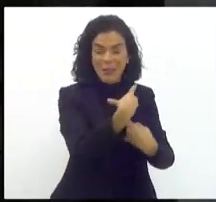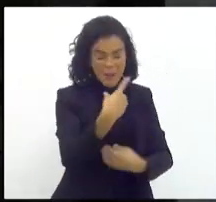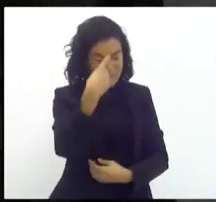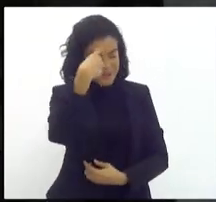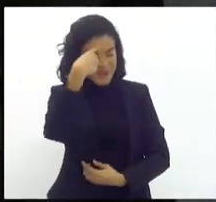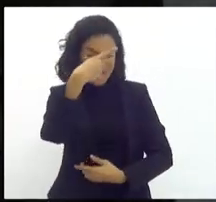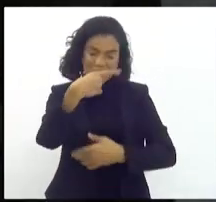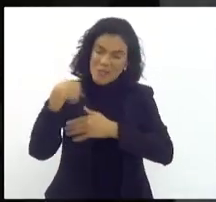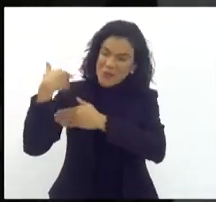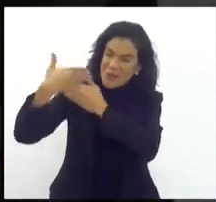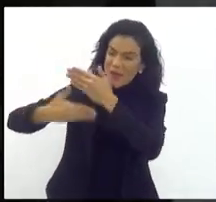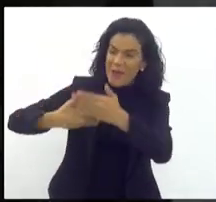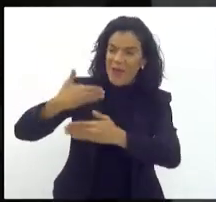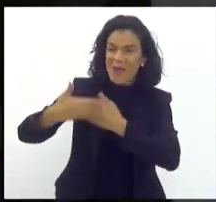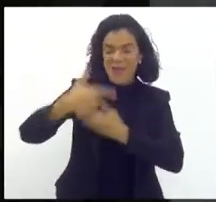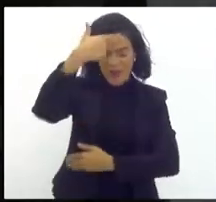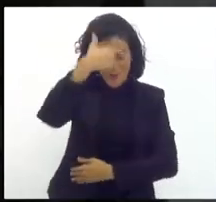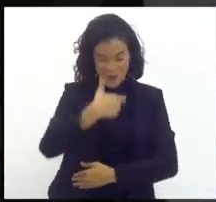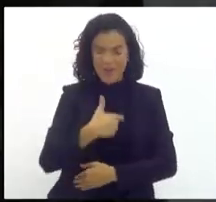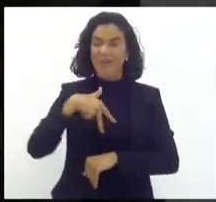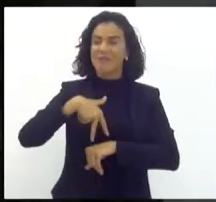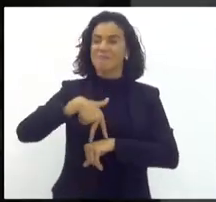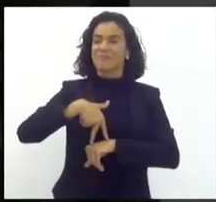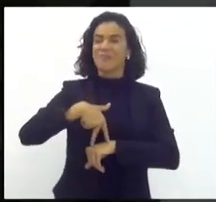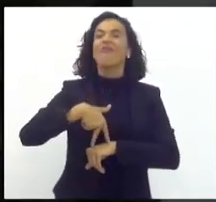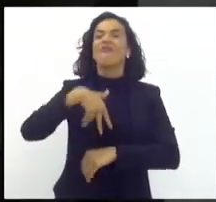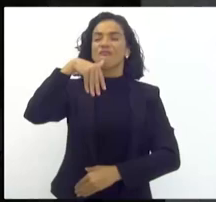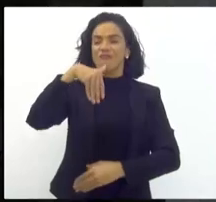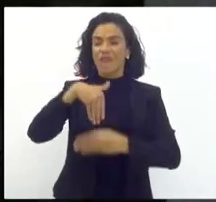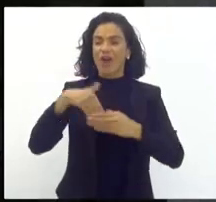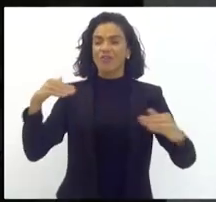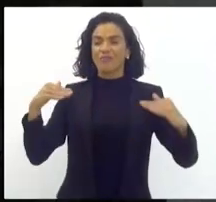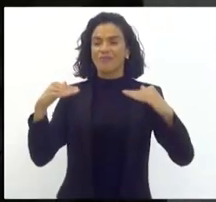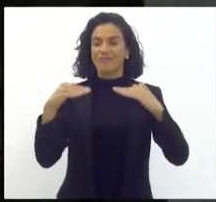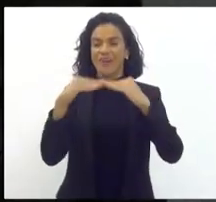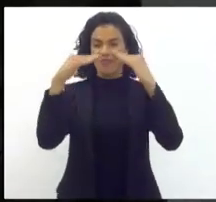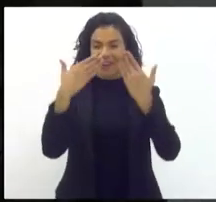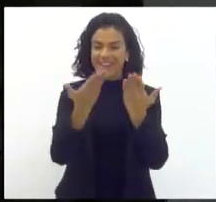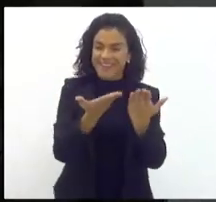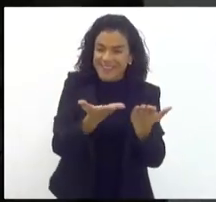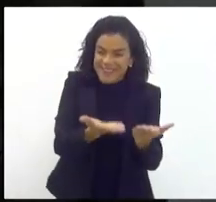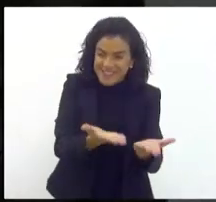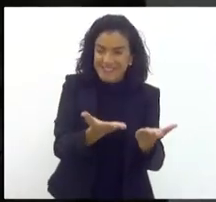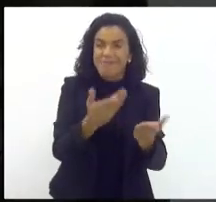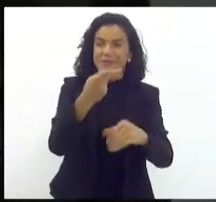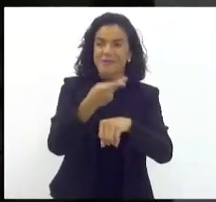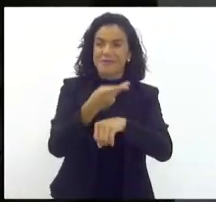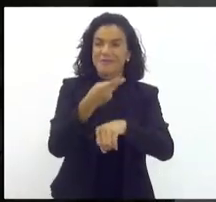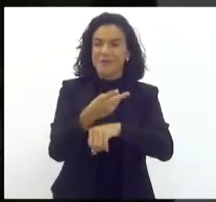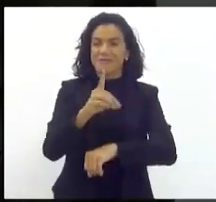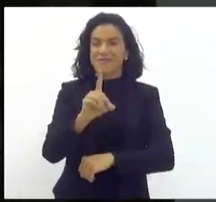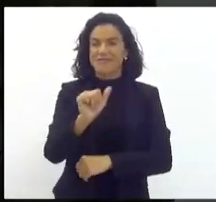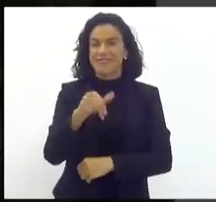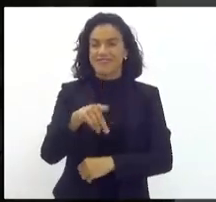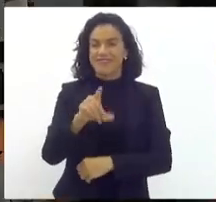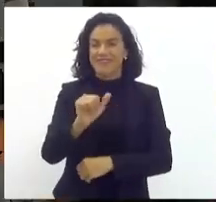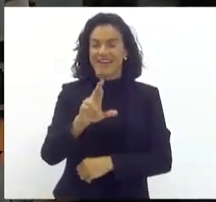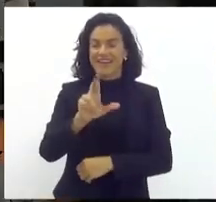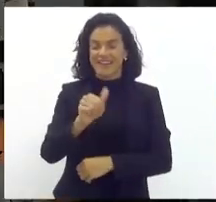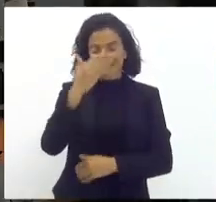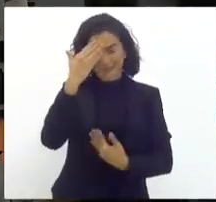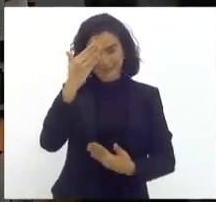na sua trajetória eu tô aqui para declarar o meu voto favorável a você pelo prêmio Dandara Muito obrigado